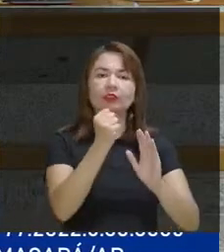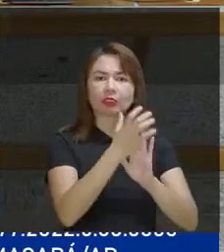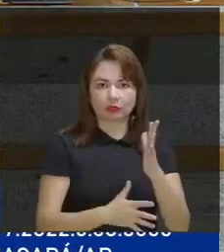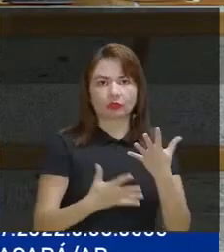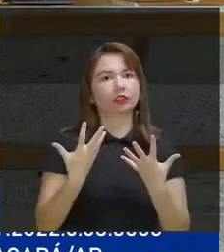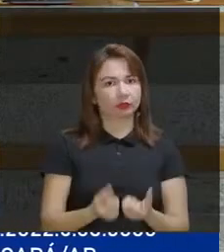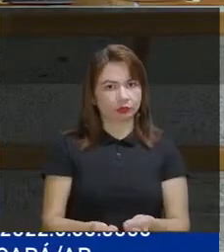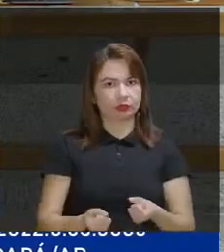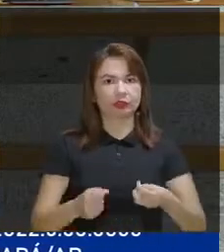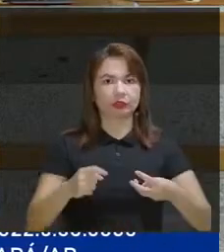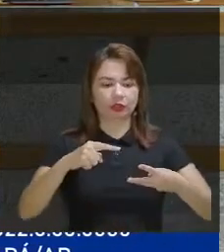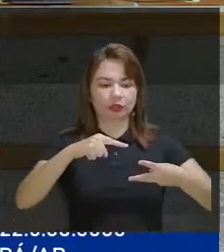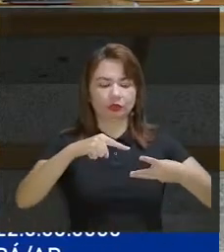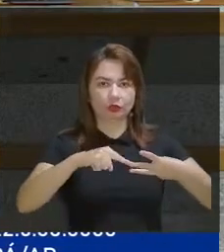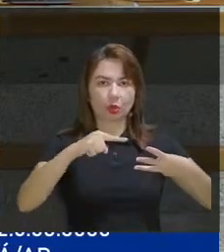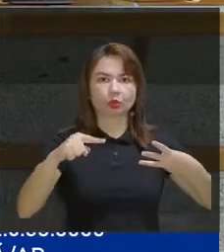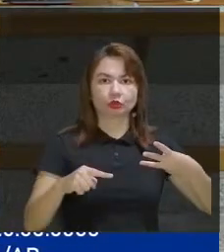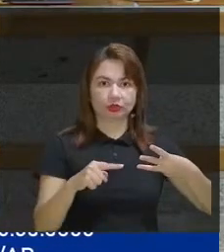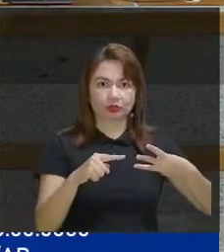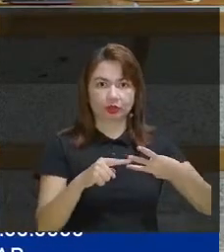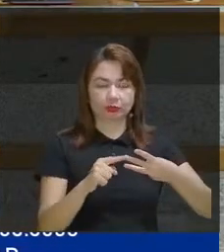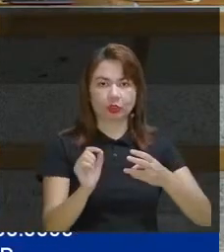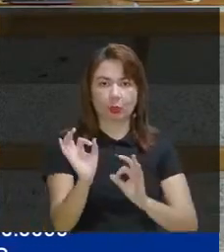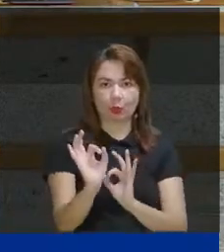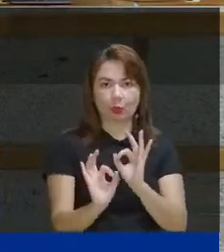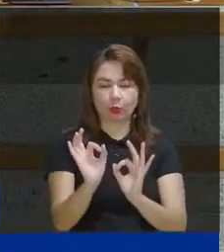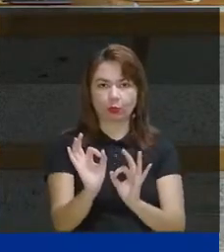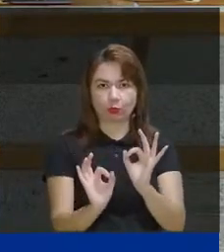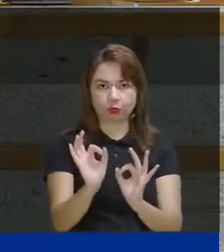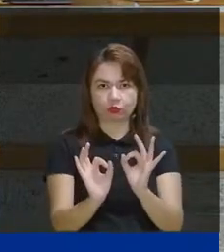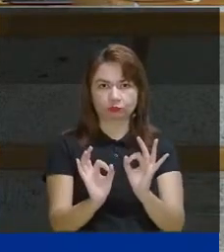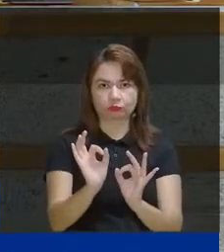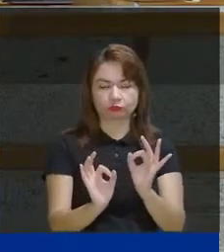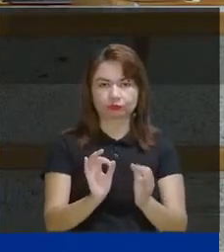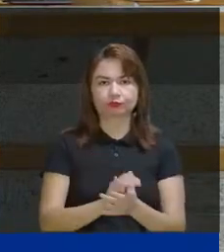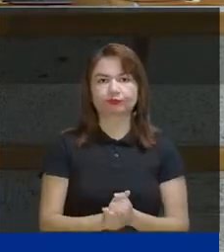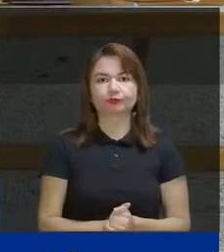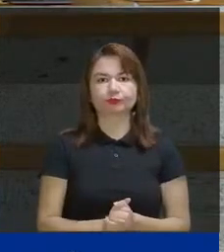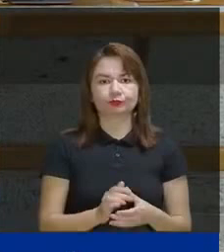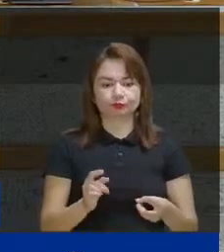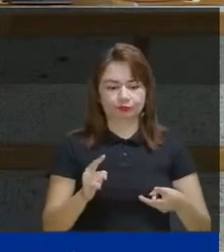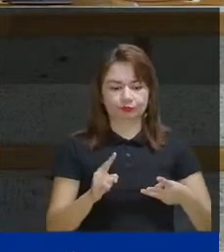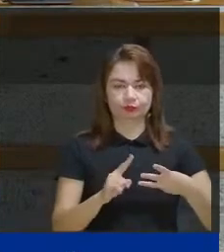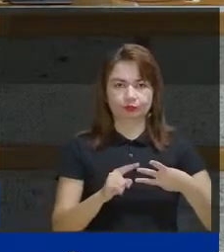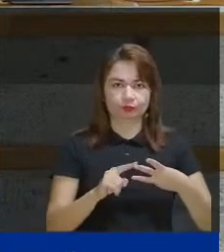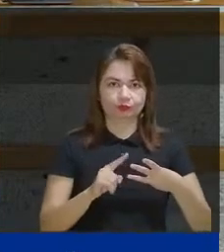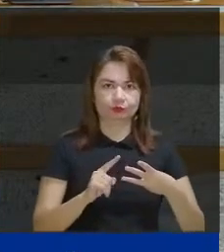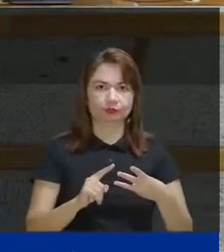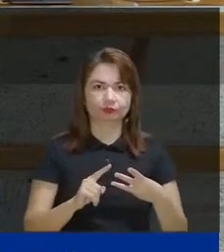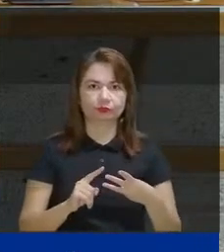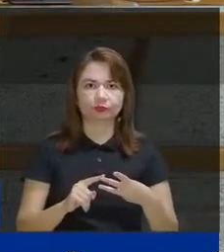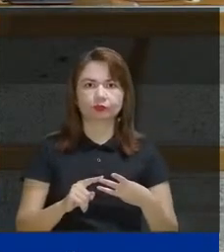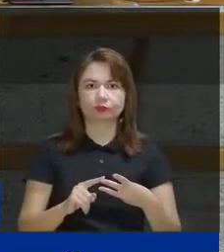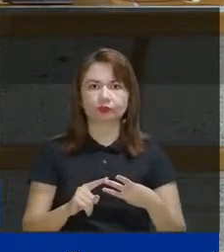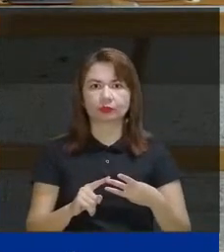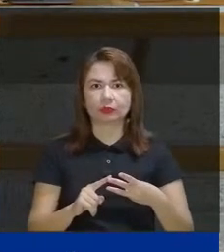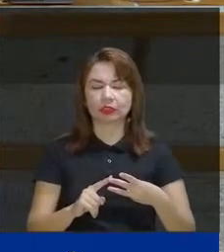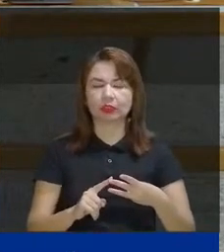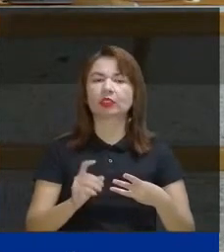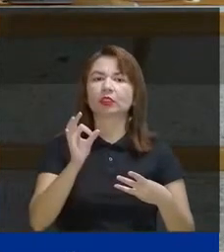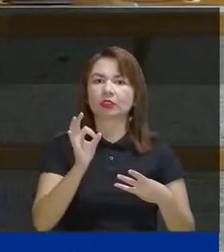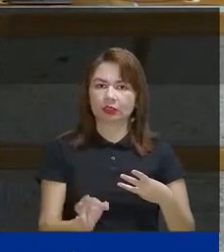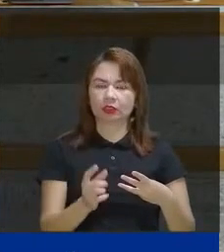os itens 2 e 3 sejam ajustados da seguinte forma. O 2 fica a regularidade